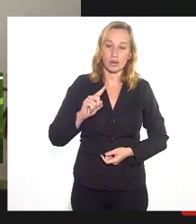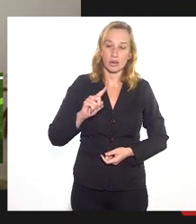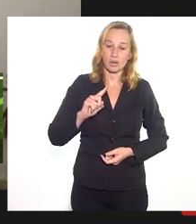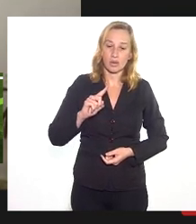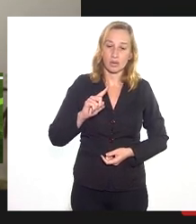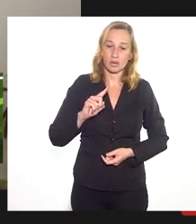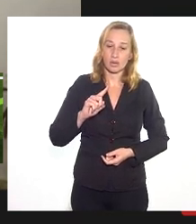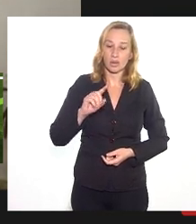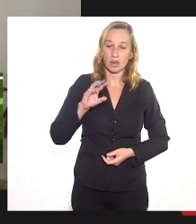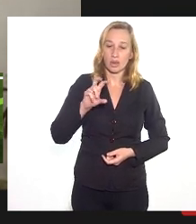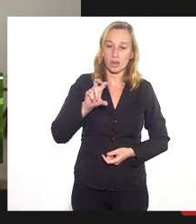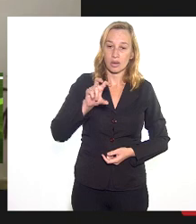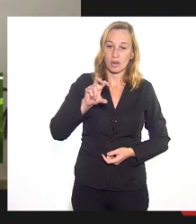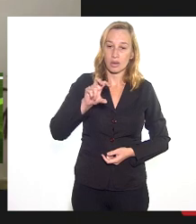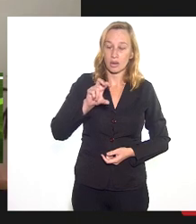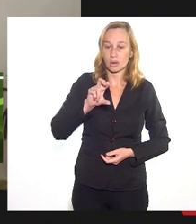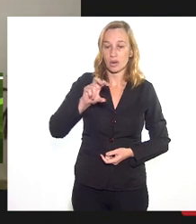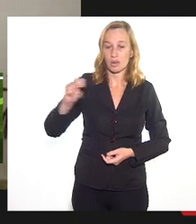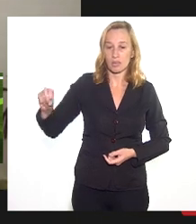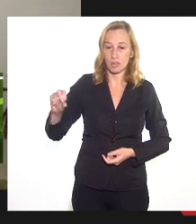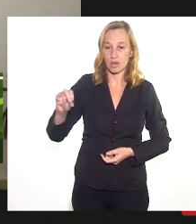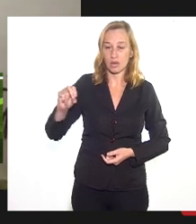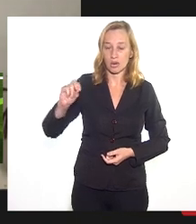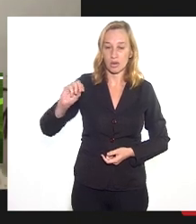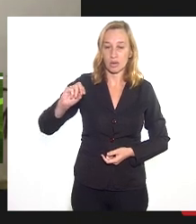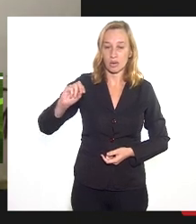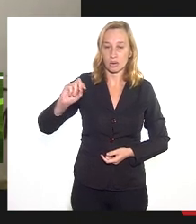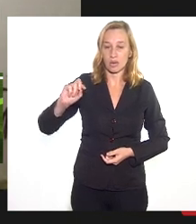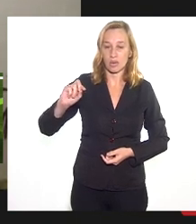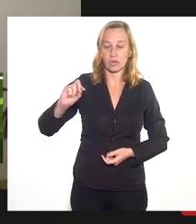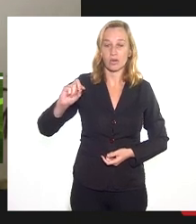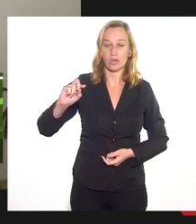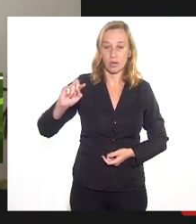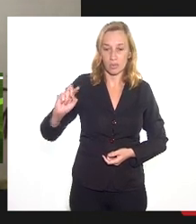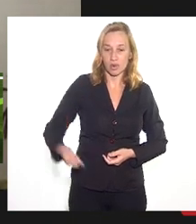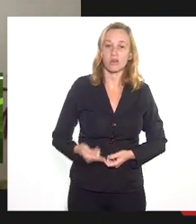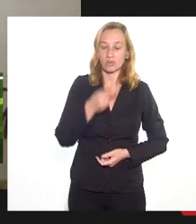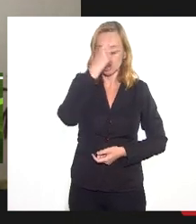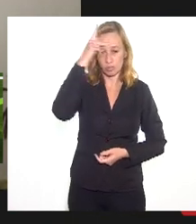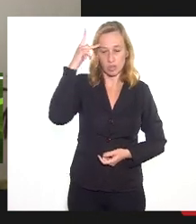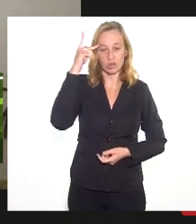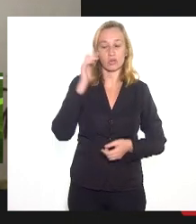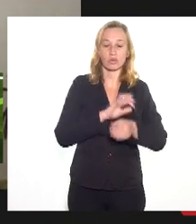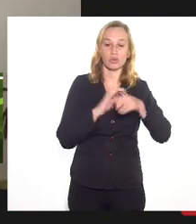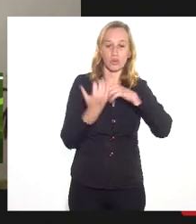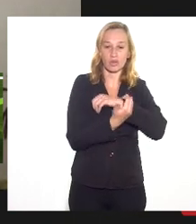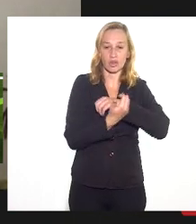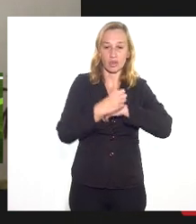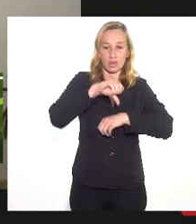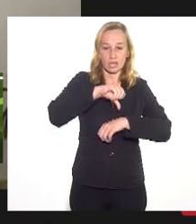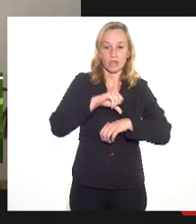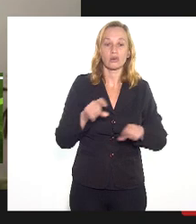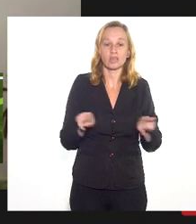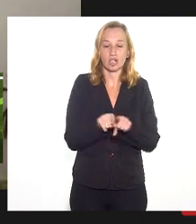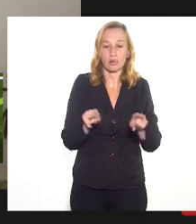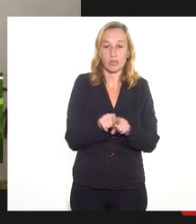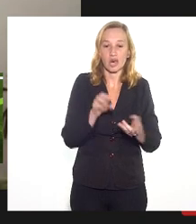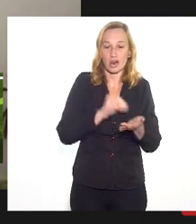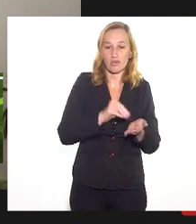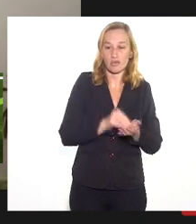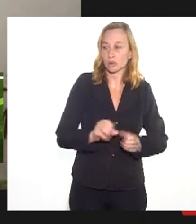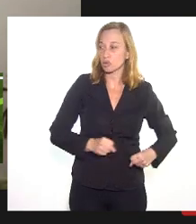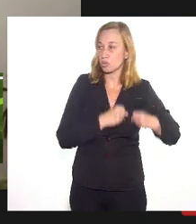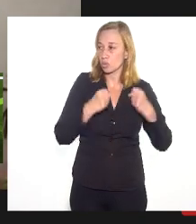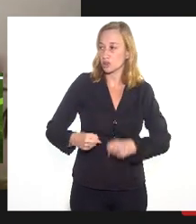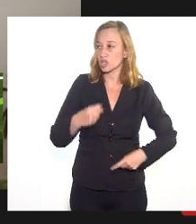mortas pela Covid-19, mas não é só pela Covid-19. As pessoas também estão morrendo pela falta de um poder público